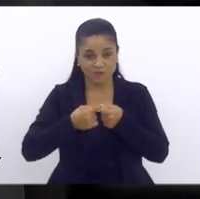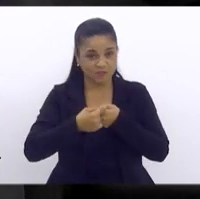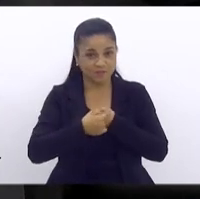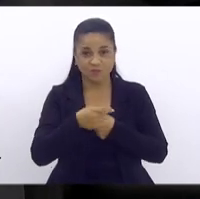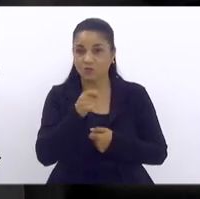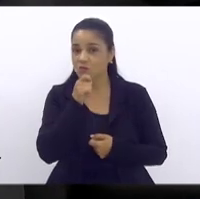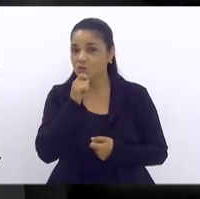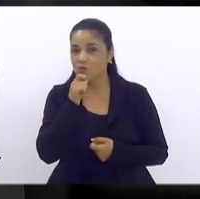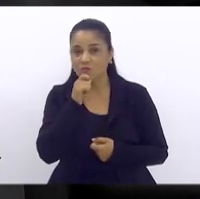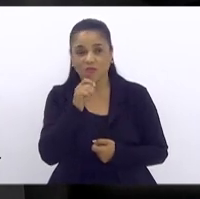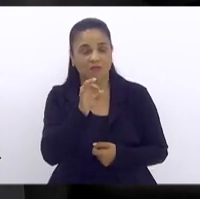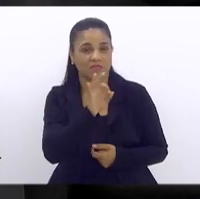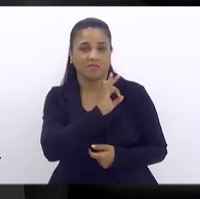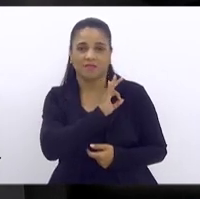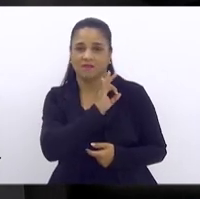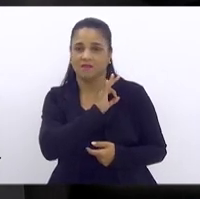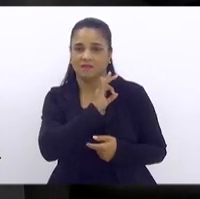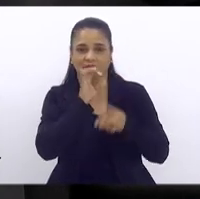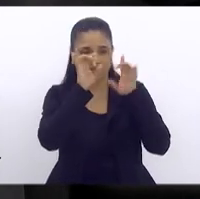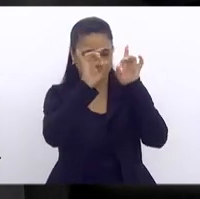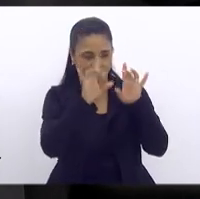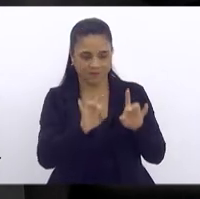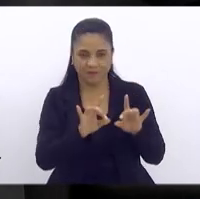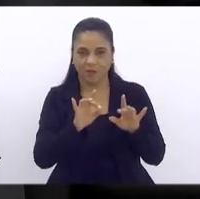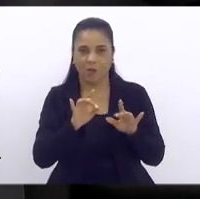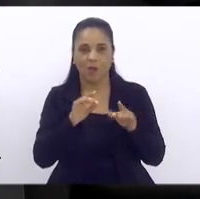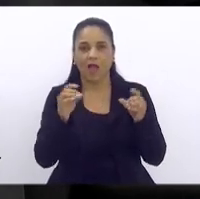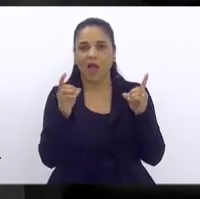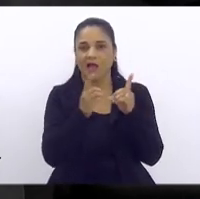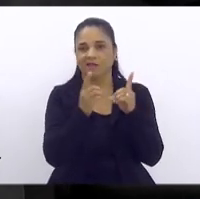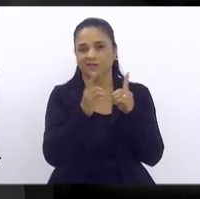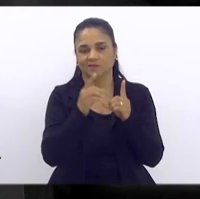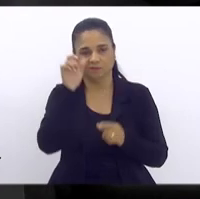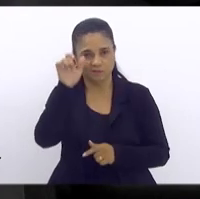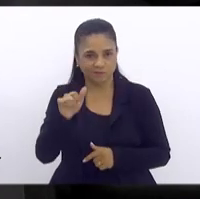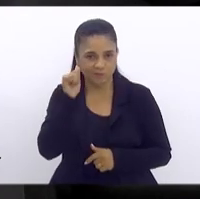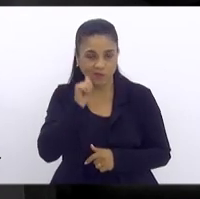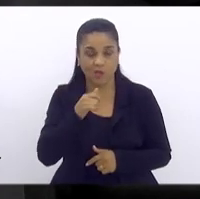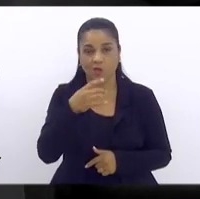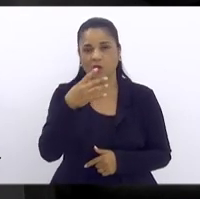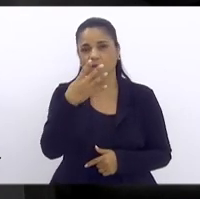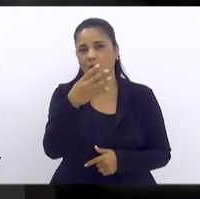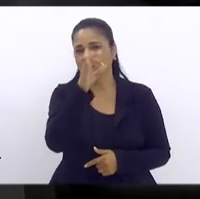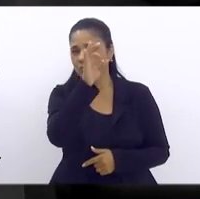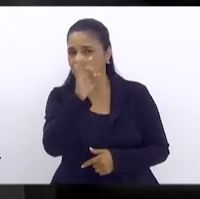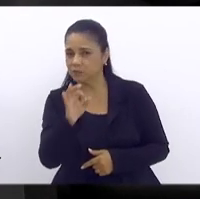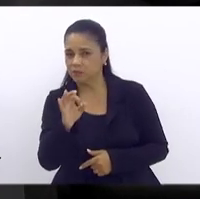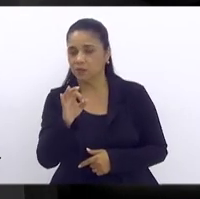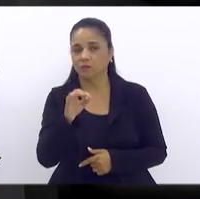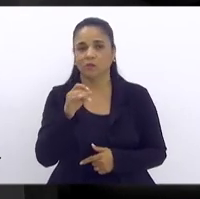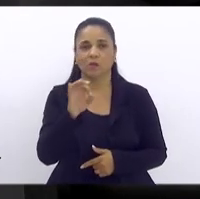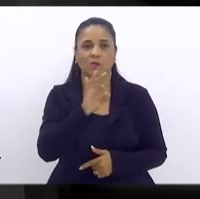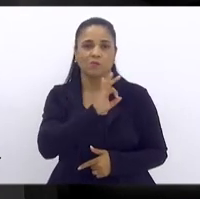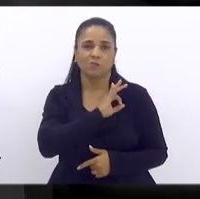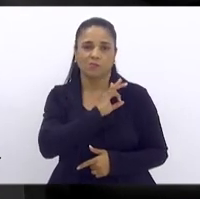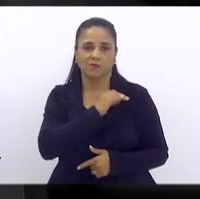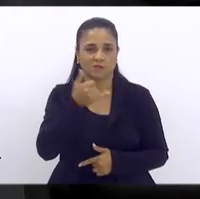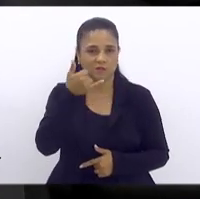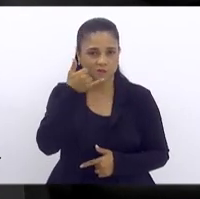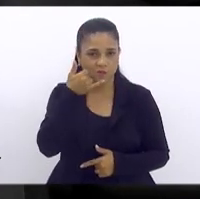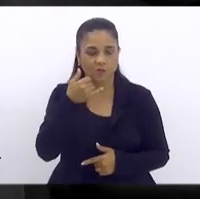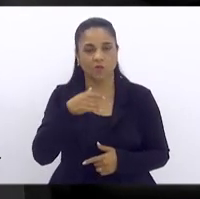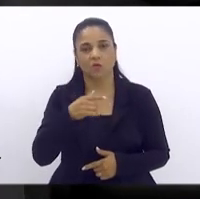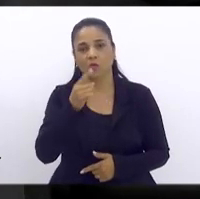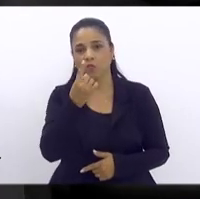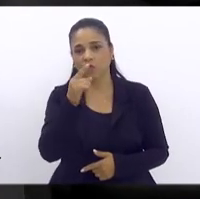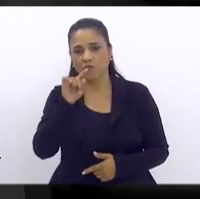uma delegacia especializada de atendimento à mulher. E 4%, em média, ligou para a PM ou para o 190, né? 1,7% denunciou